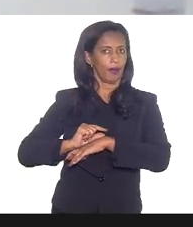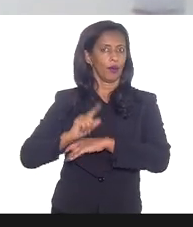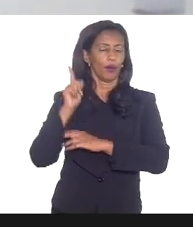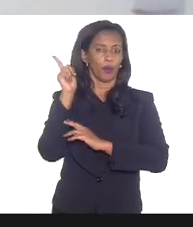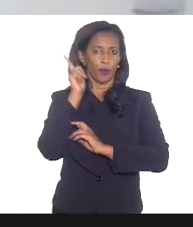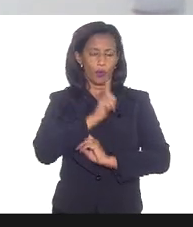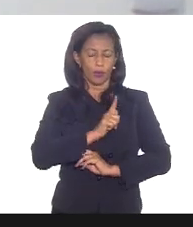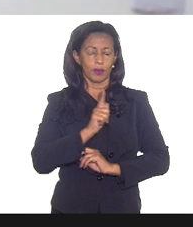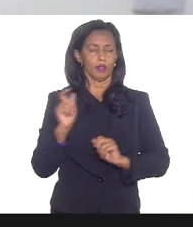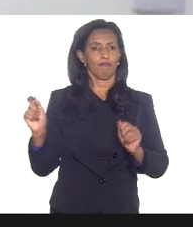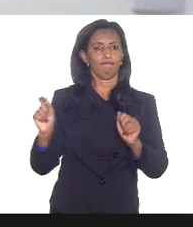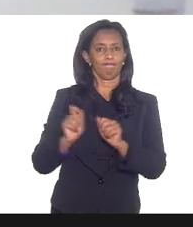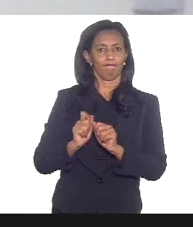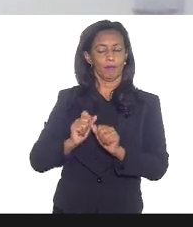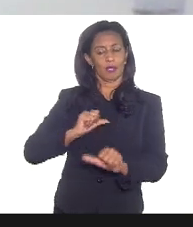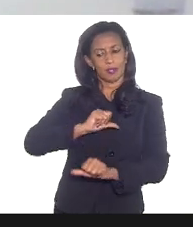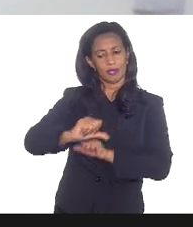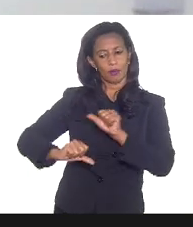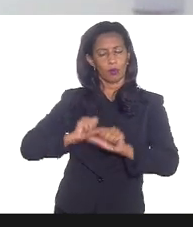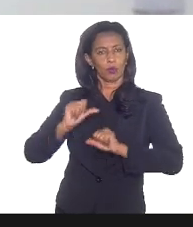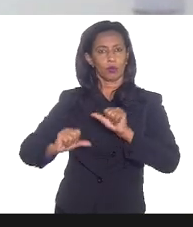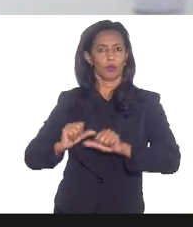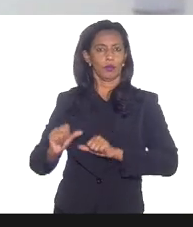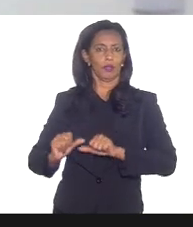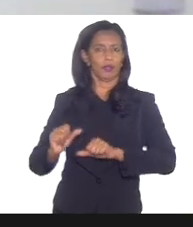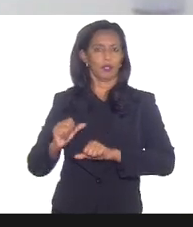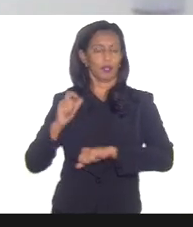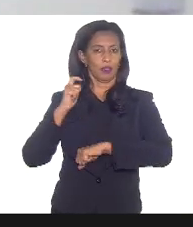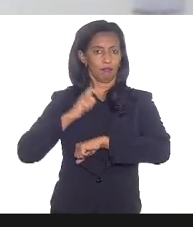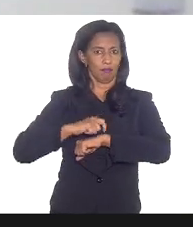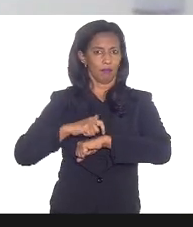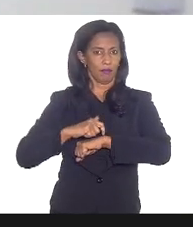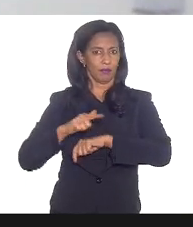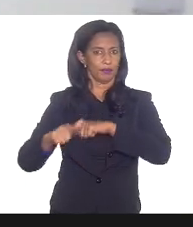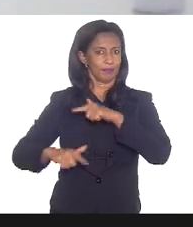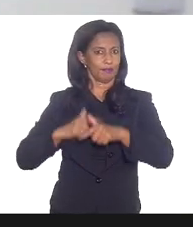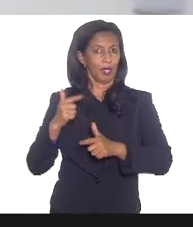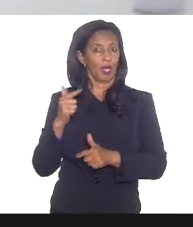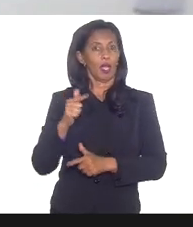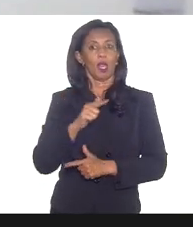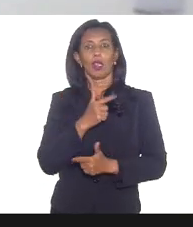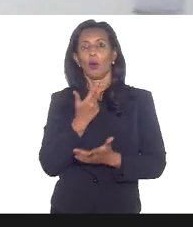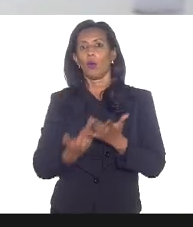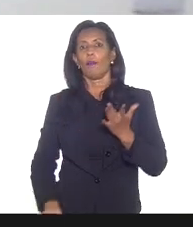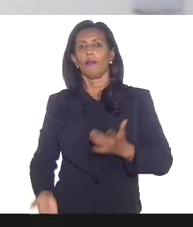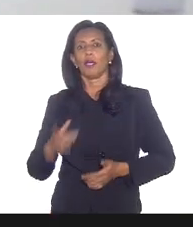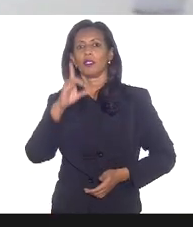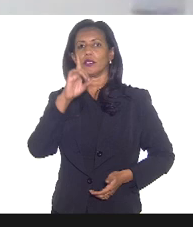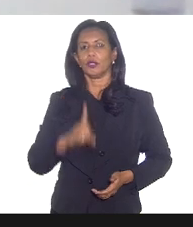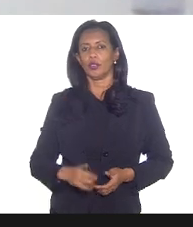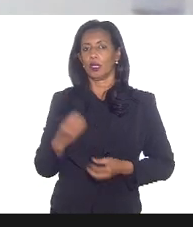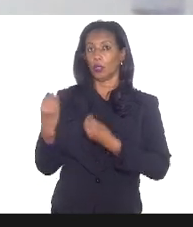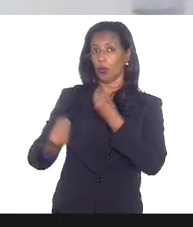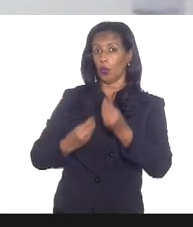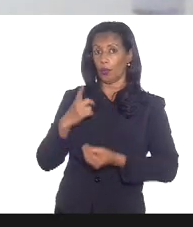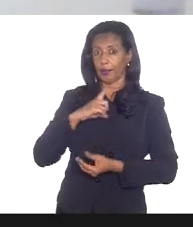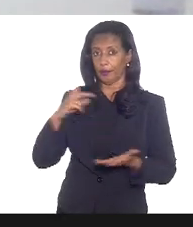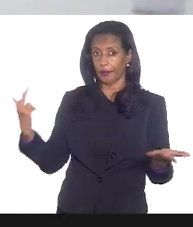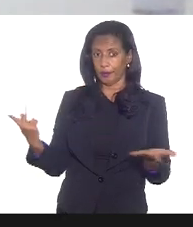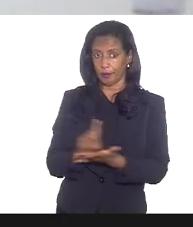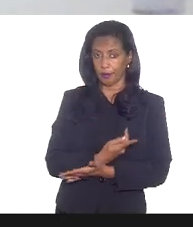vai fazer com que essa mudança na carga horária não signifique perda de direitos, precarização, como tem sido